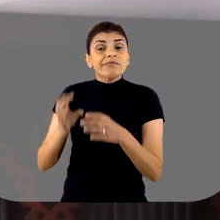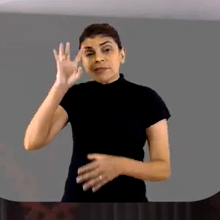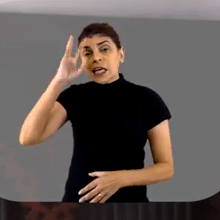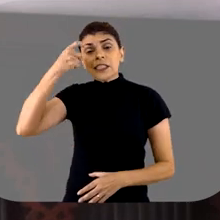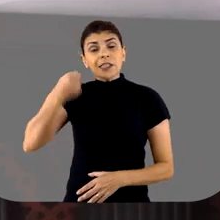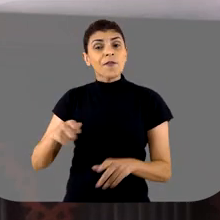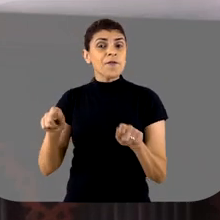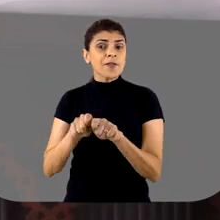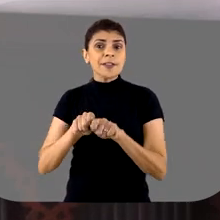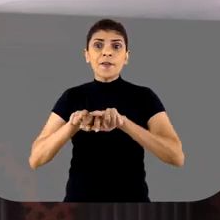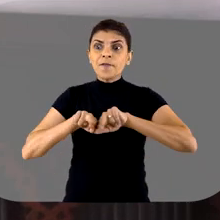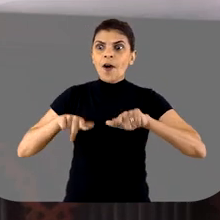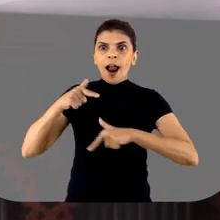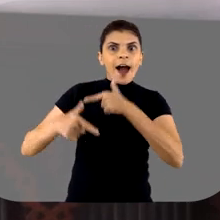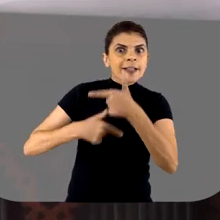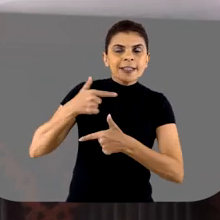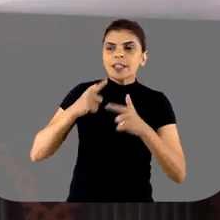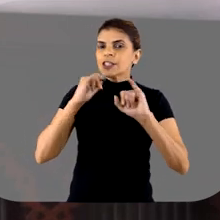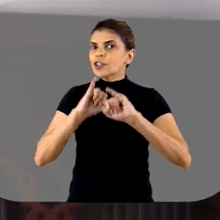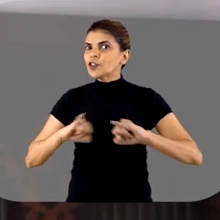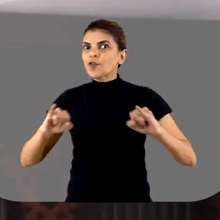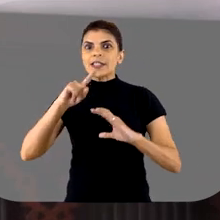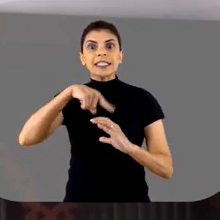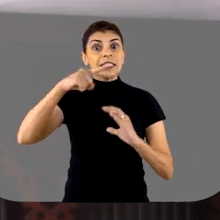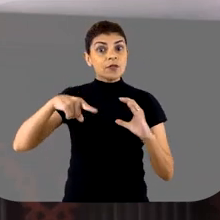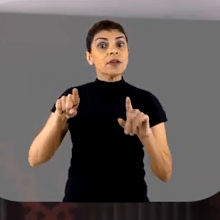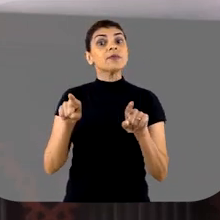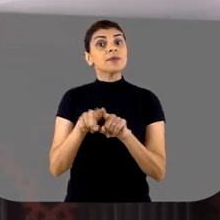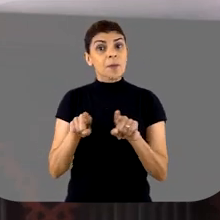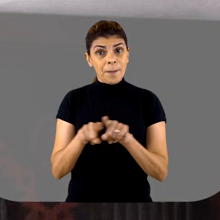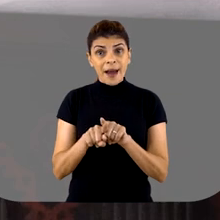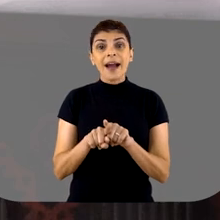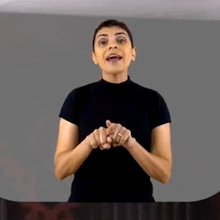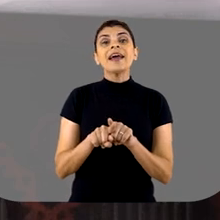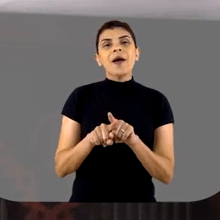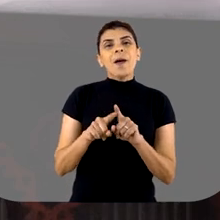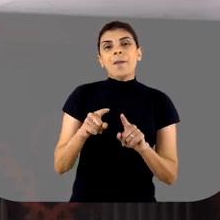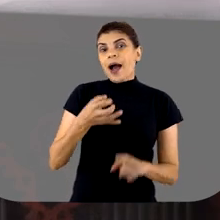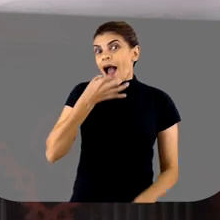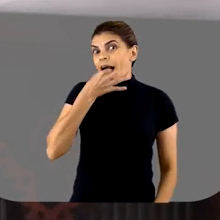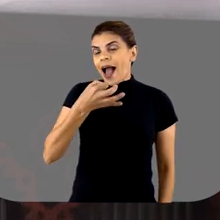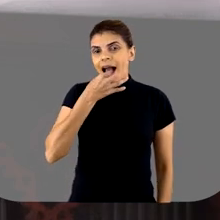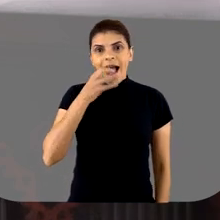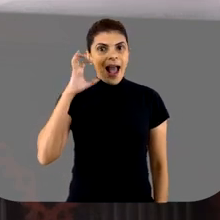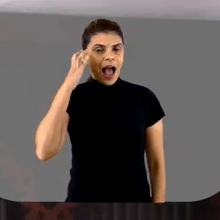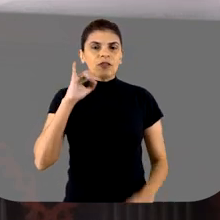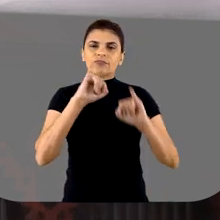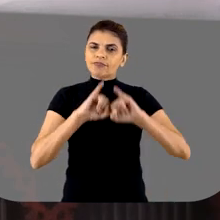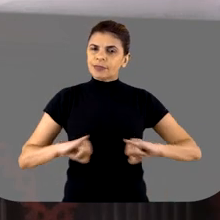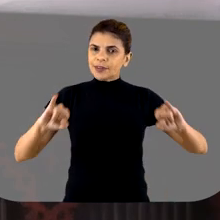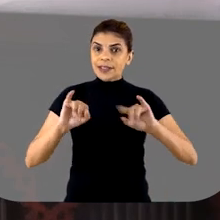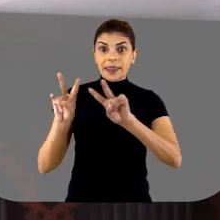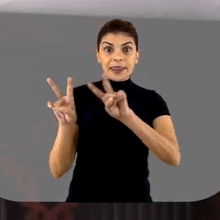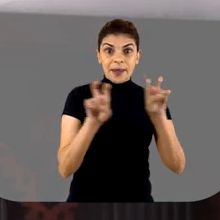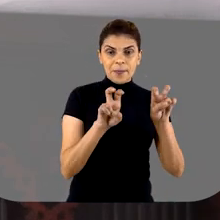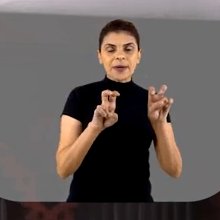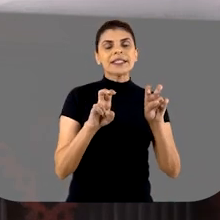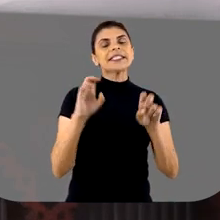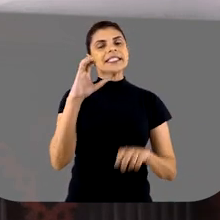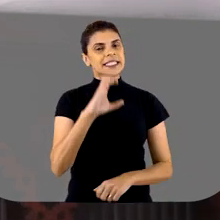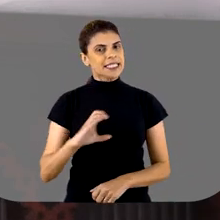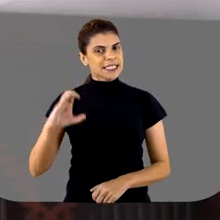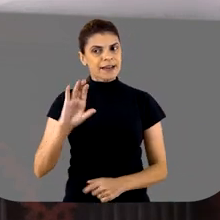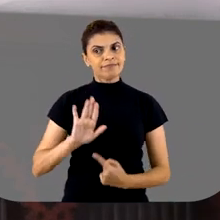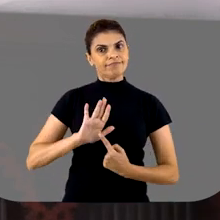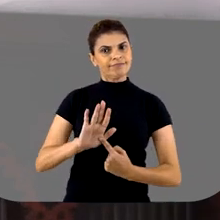uma série de atividades de divulgação científica, inclusive a rádio, uma rádio para veicular temas de ciência, justamente para mostrar